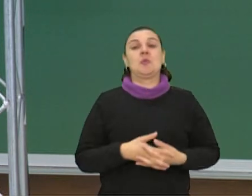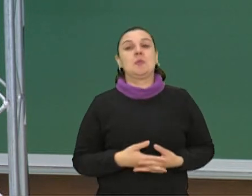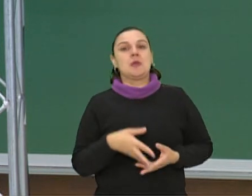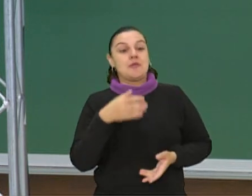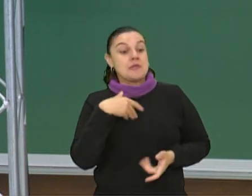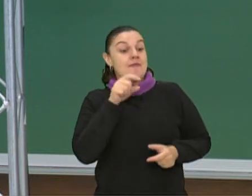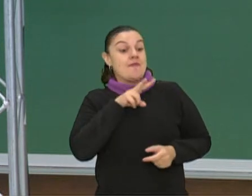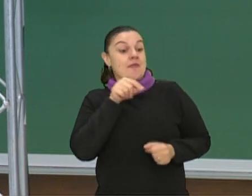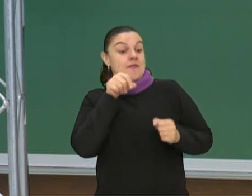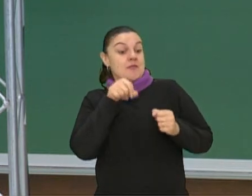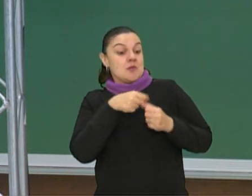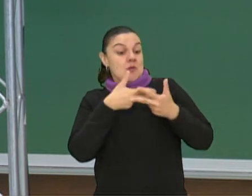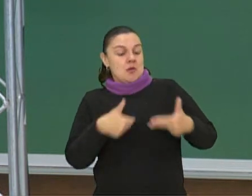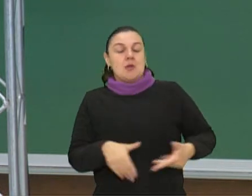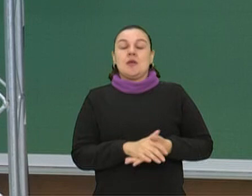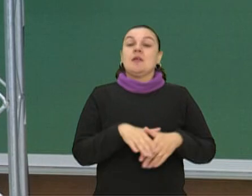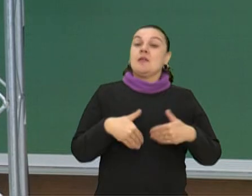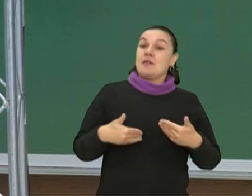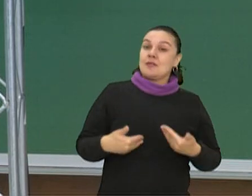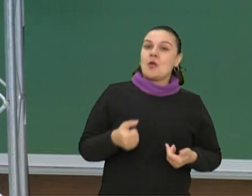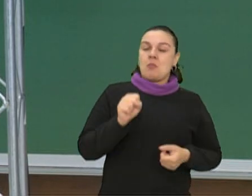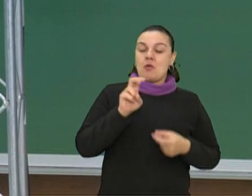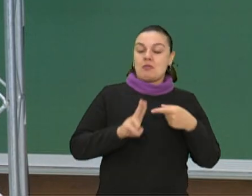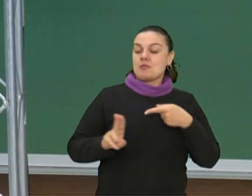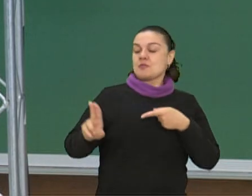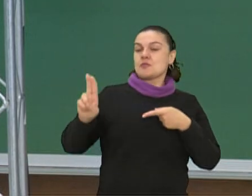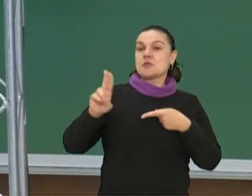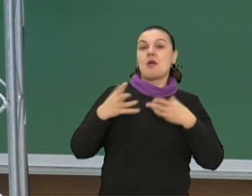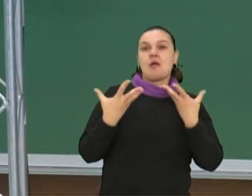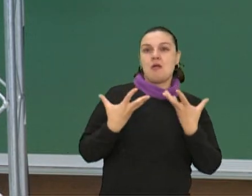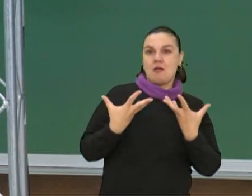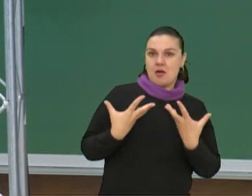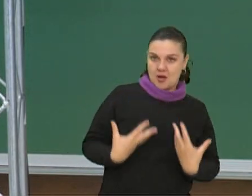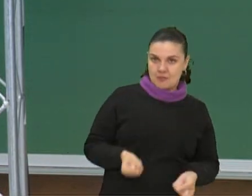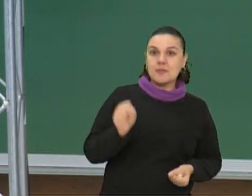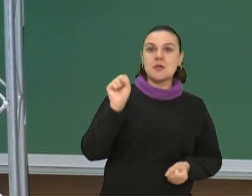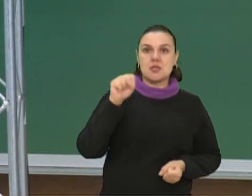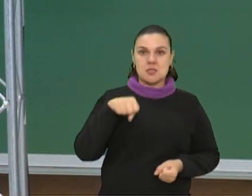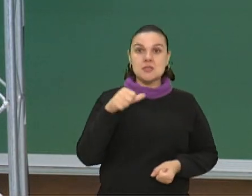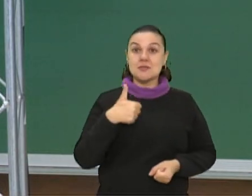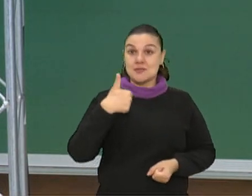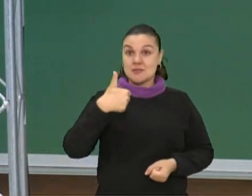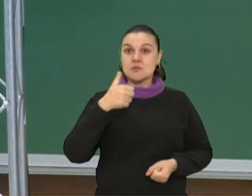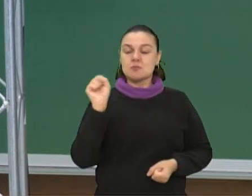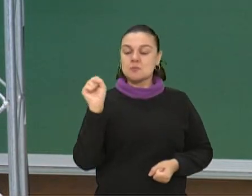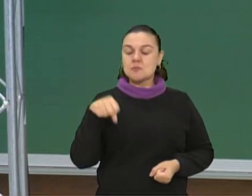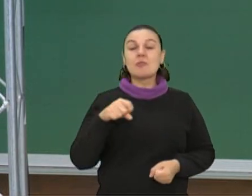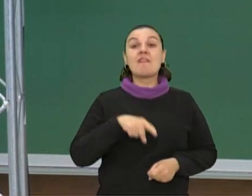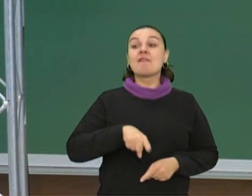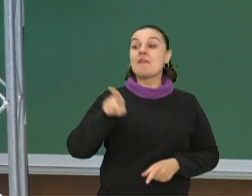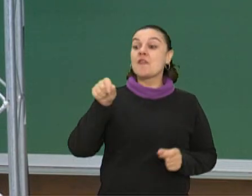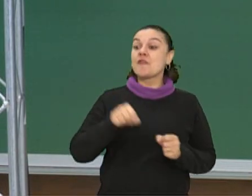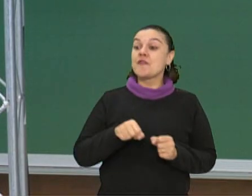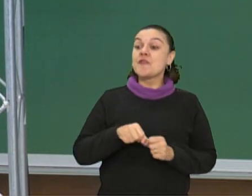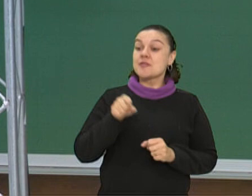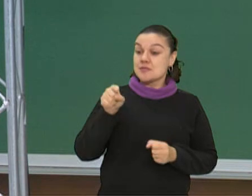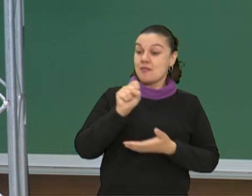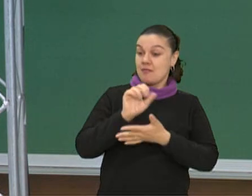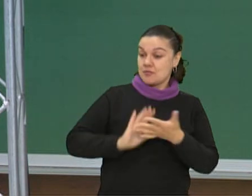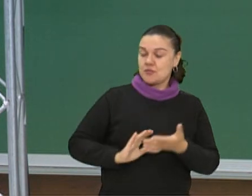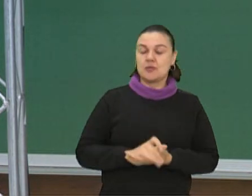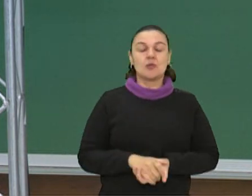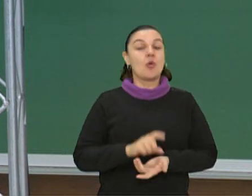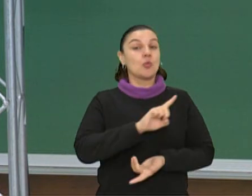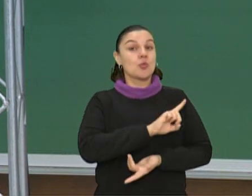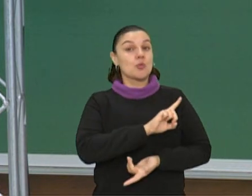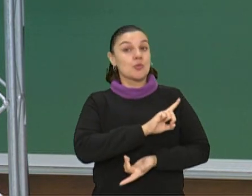você faça alguma coisa, e ele pode ser afirmativo, ou seja, eu posso falar para você, faça essa atividade,